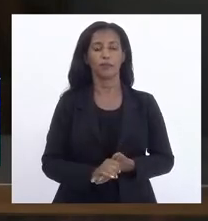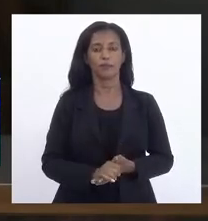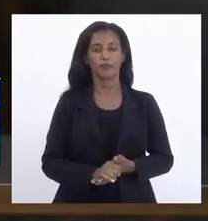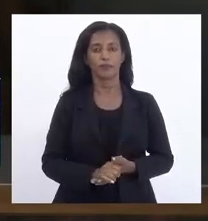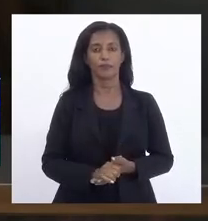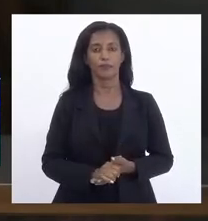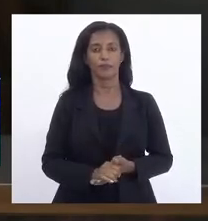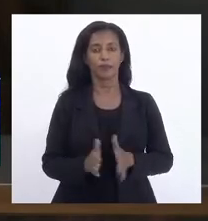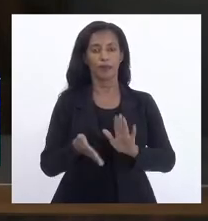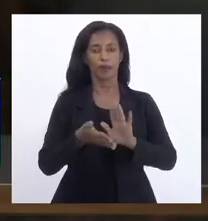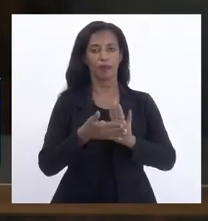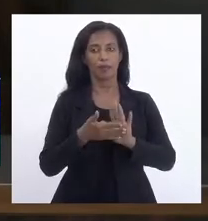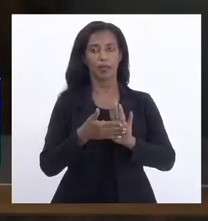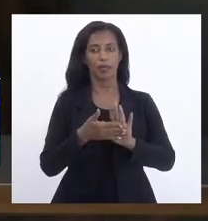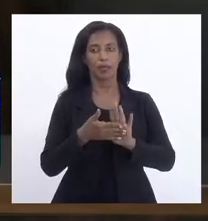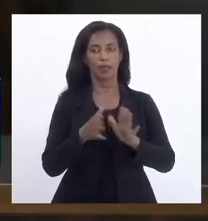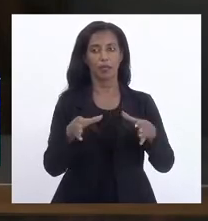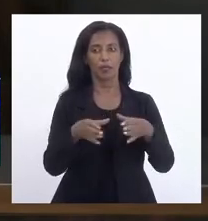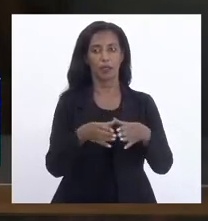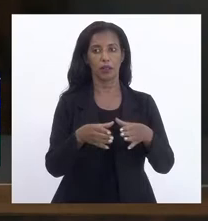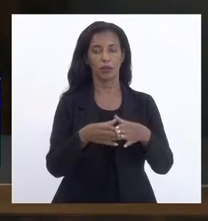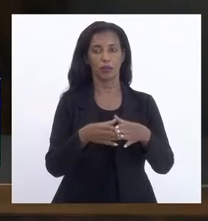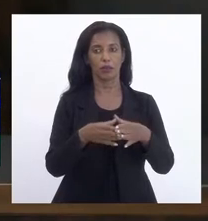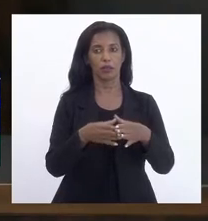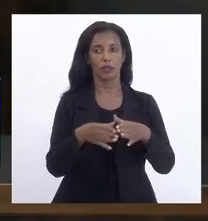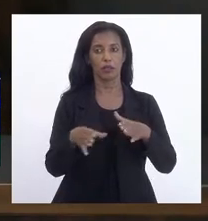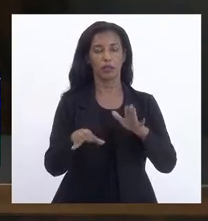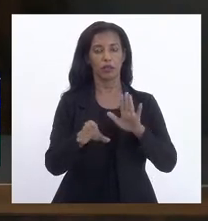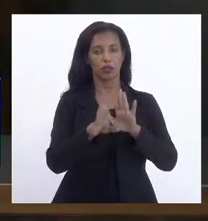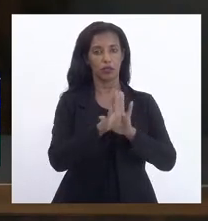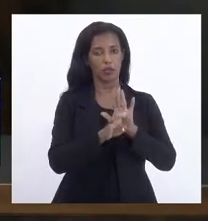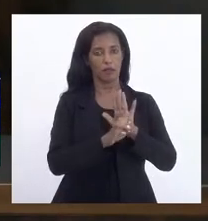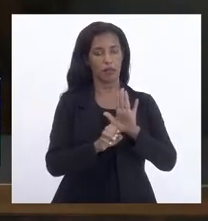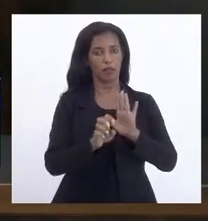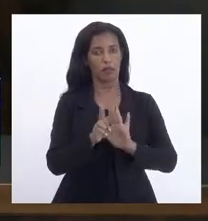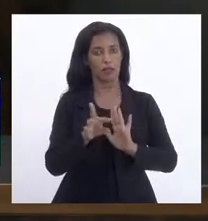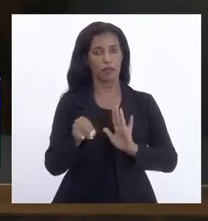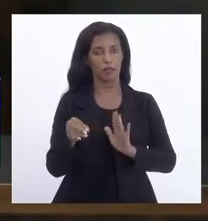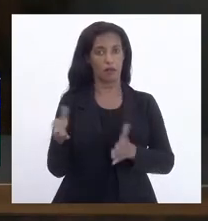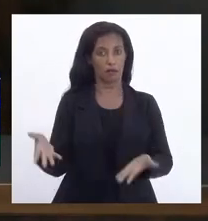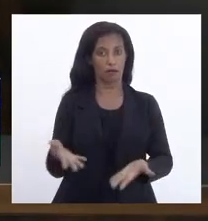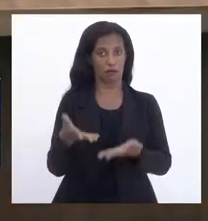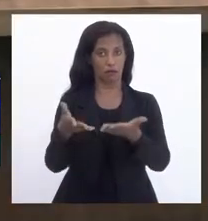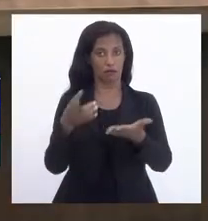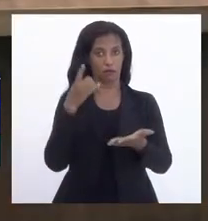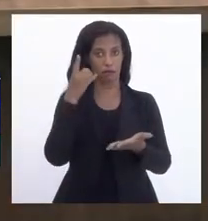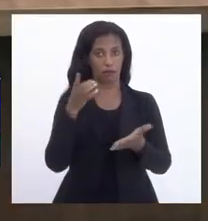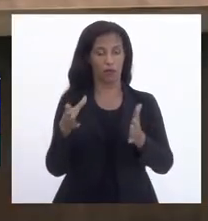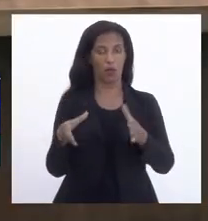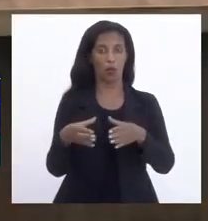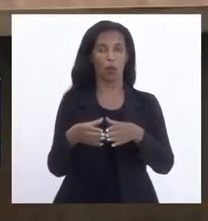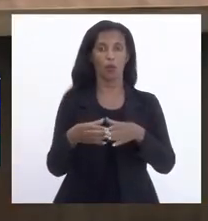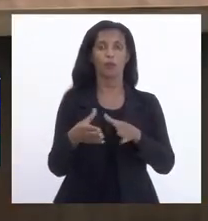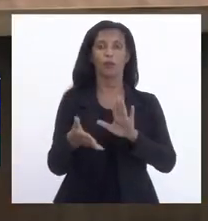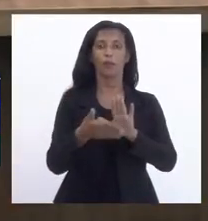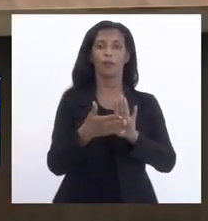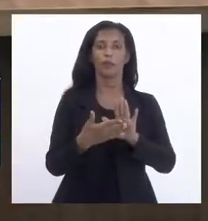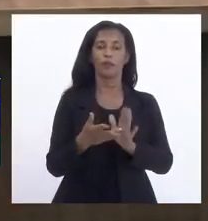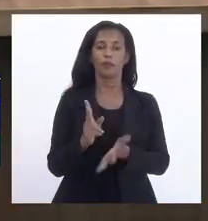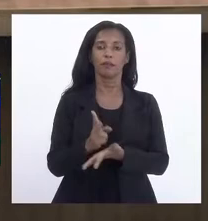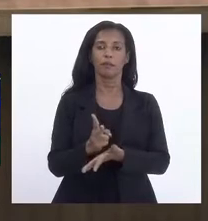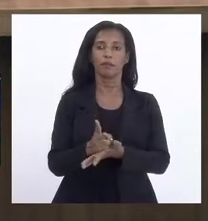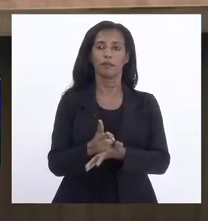providências. Pendente de parecer da Comissão de Emendas Condicionais e Veto. Para emitir parecer, deputado Vando Família. Comissão dá parecer pela